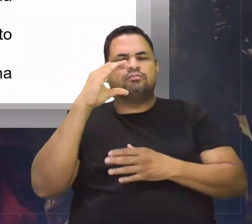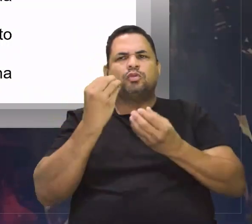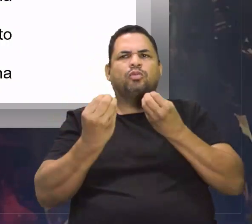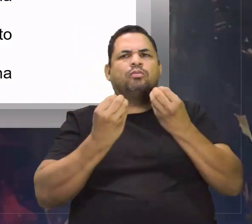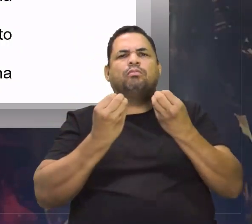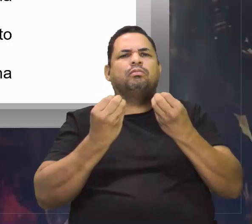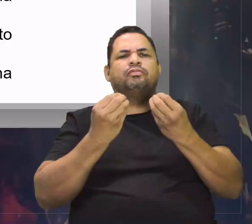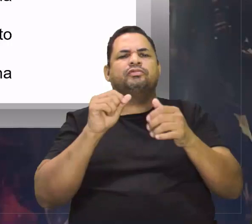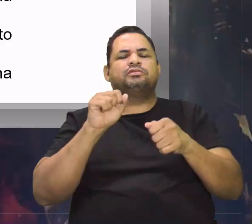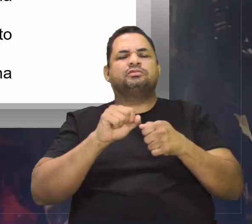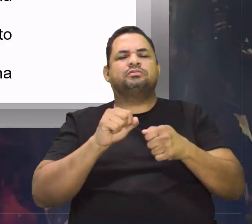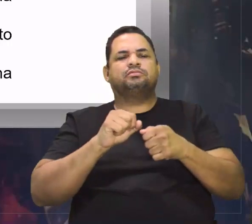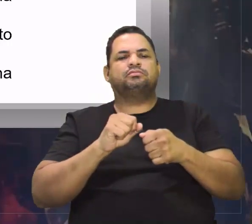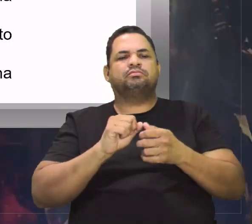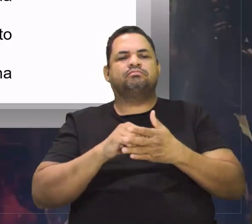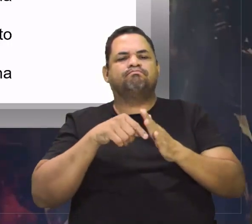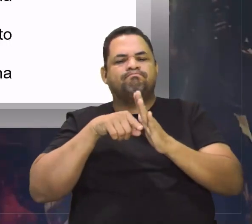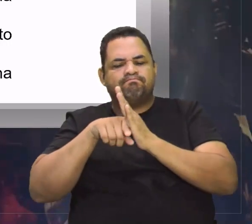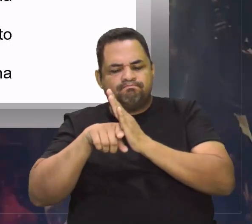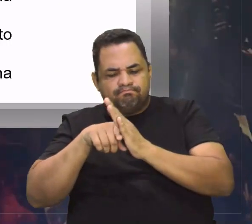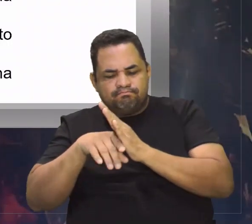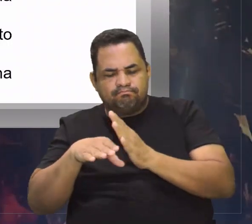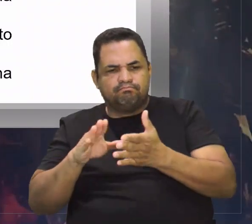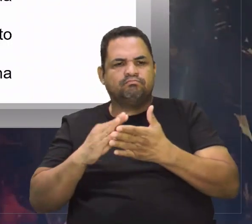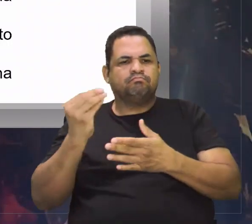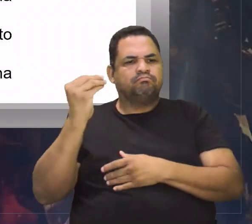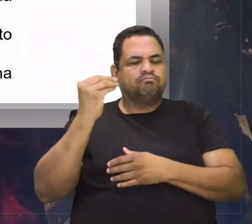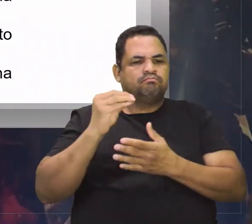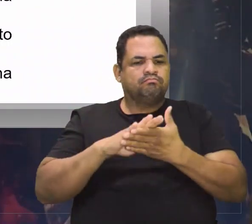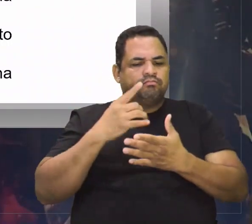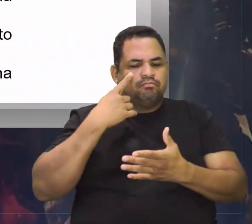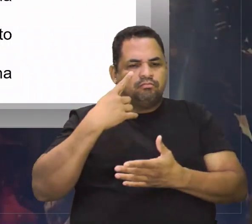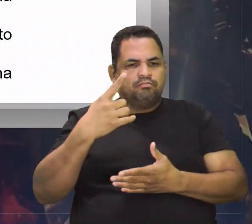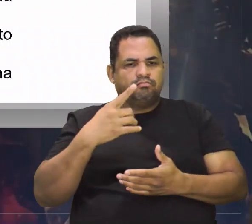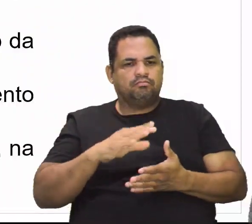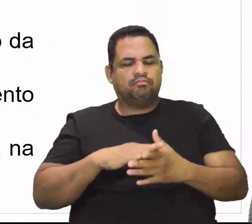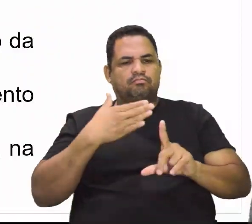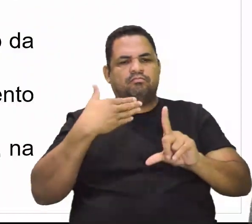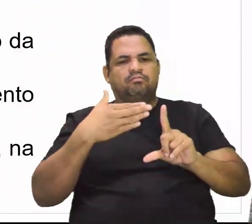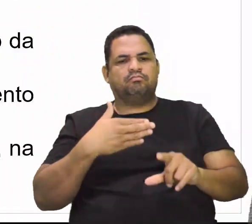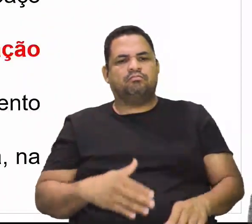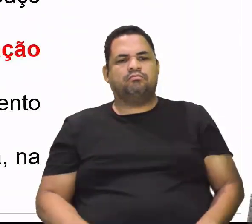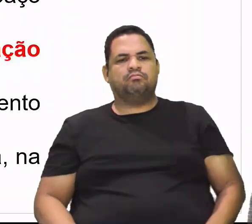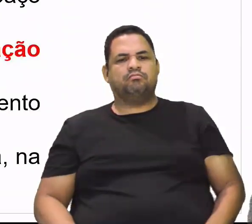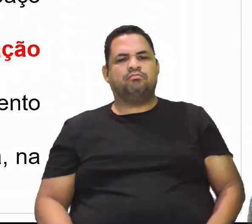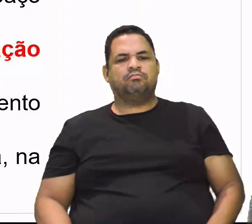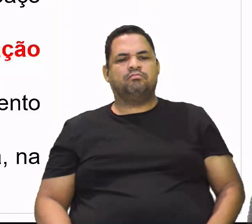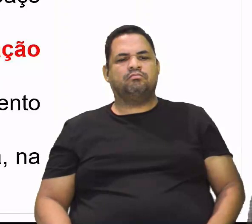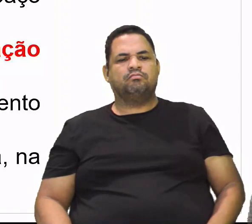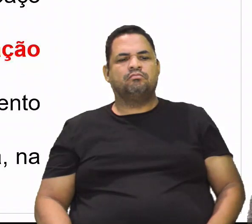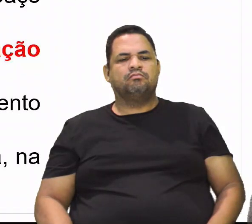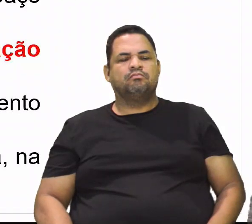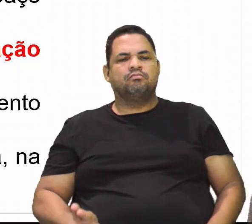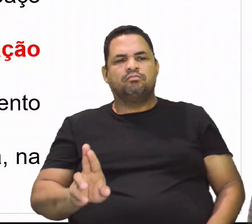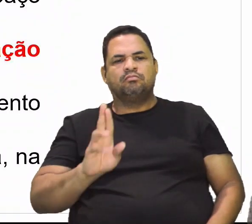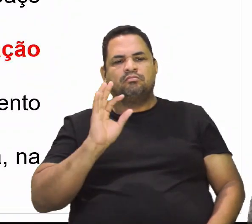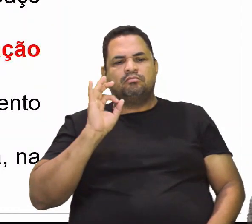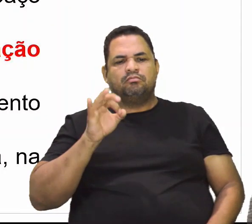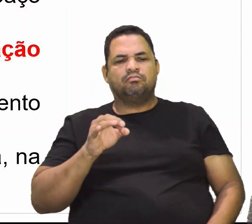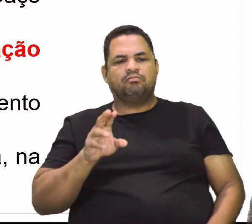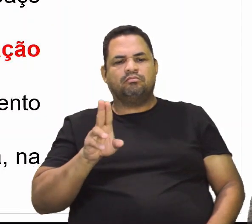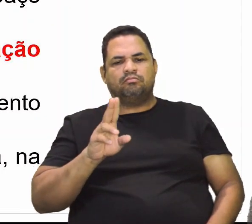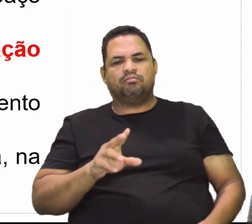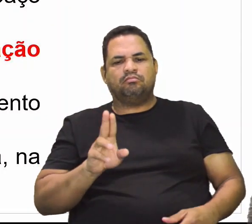forma? Testando, observando. Na tela para vocês. Resposta correta, letra C.